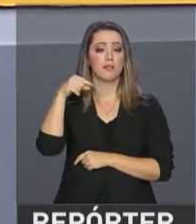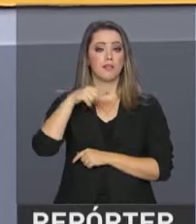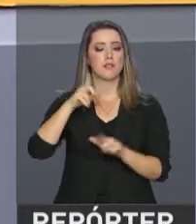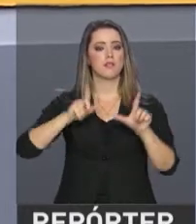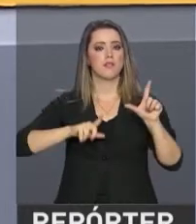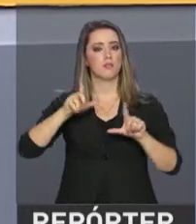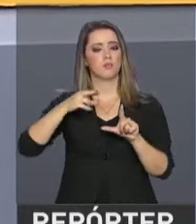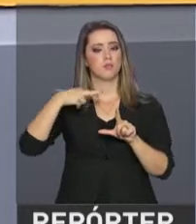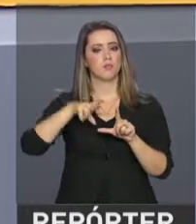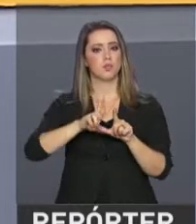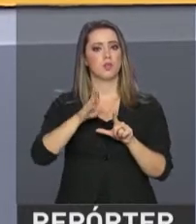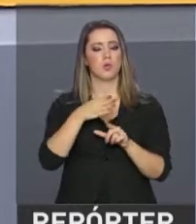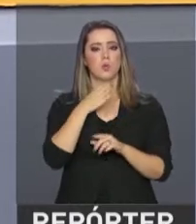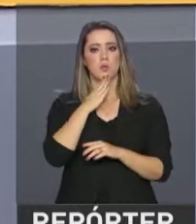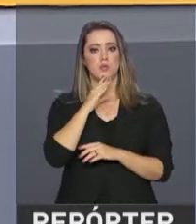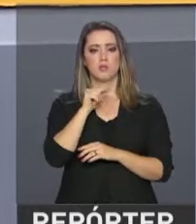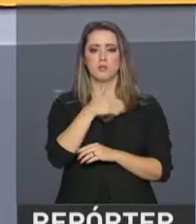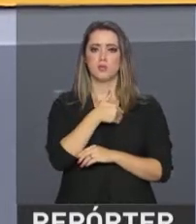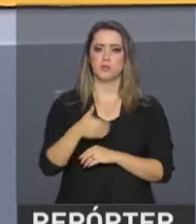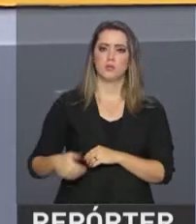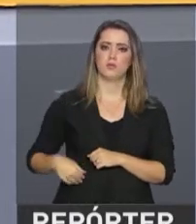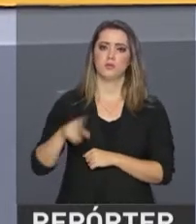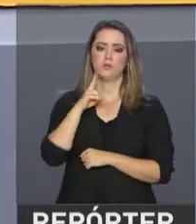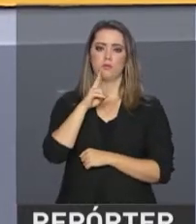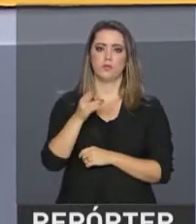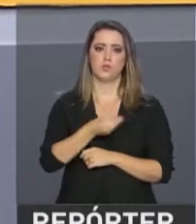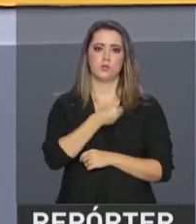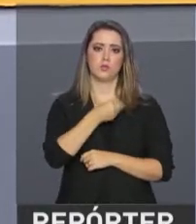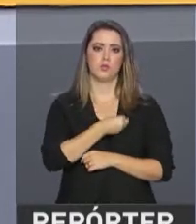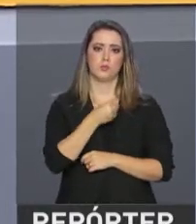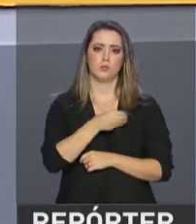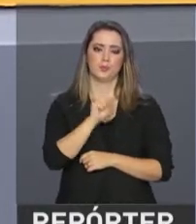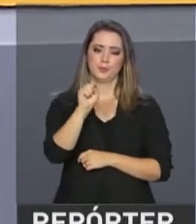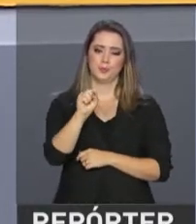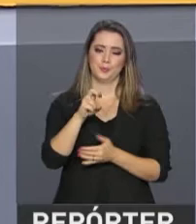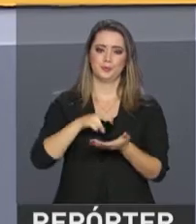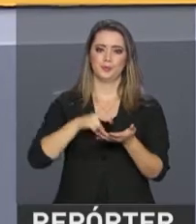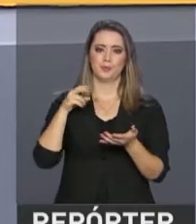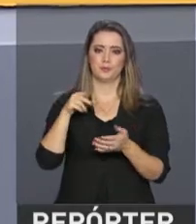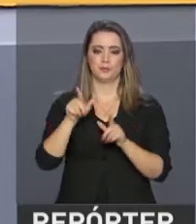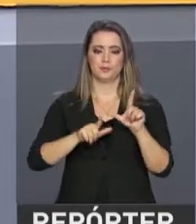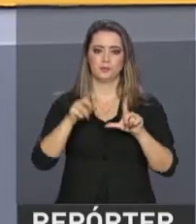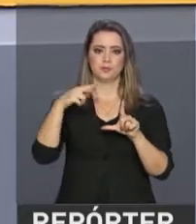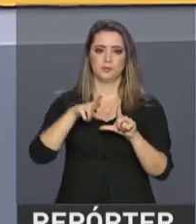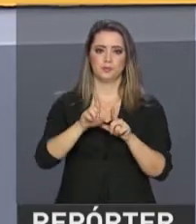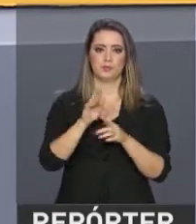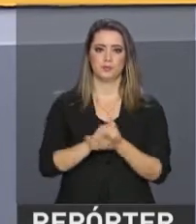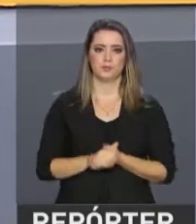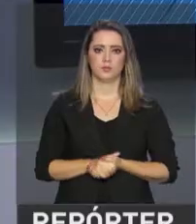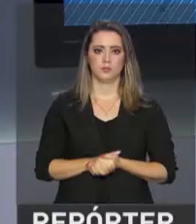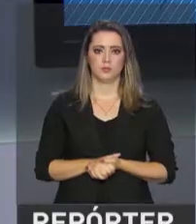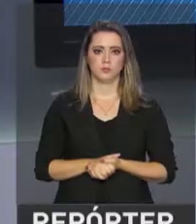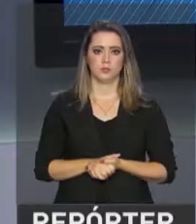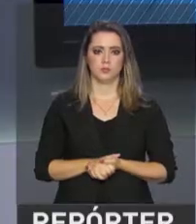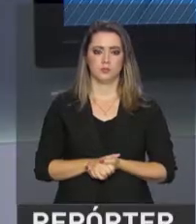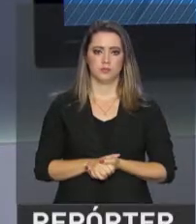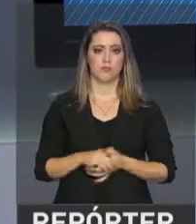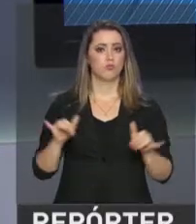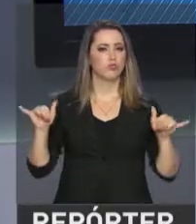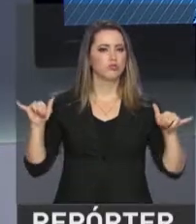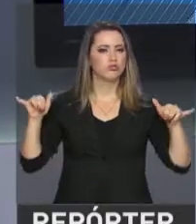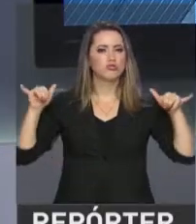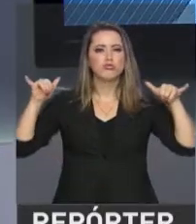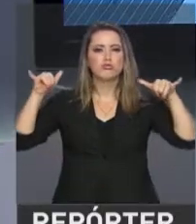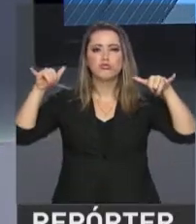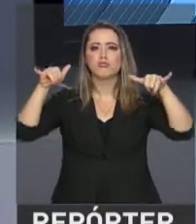do governo desta sexta feira acompanha o programa ao vivo a partir das 8 da manhã aqui na tv nbr passagens